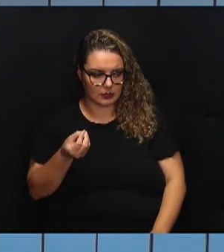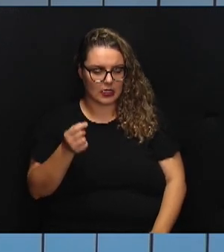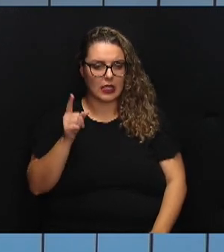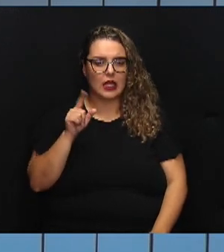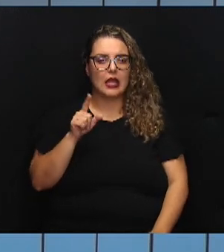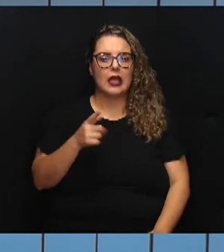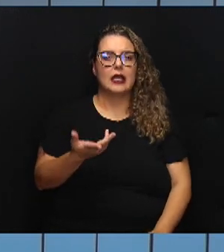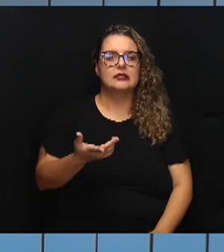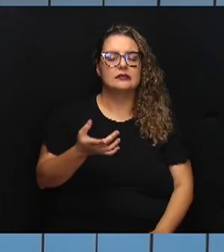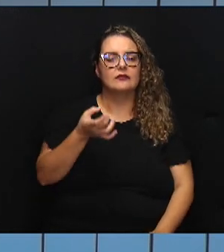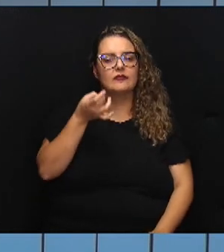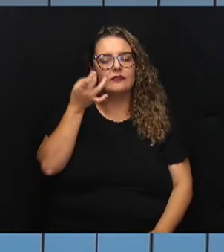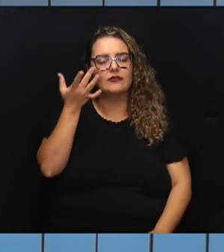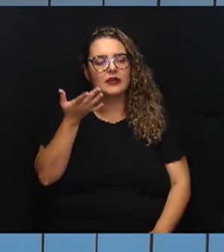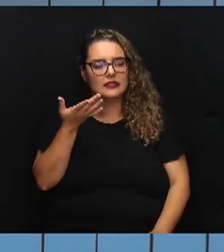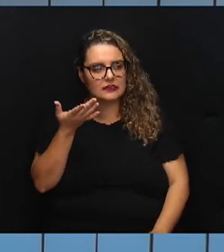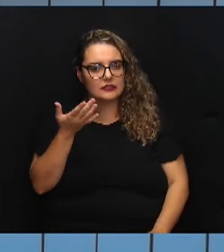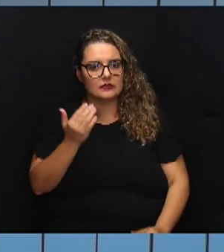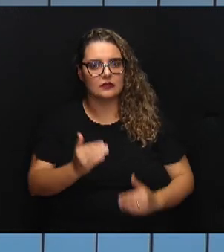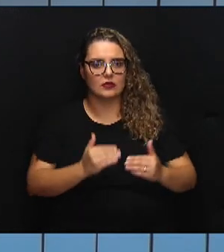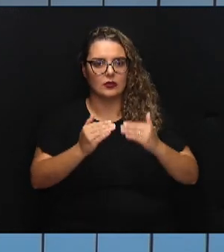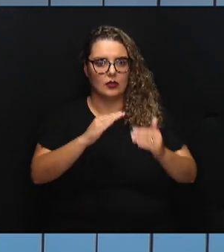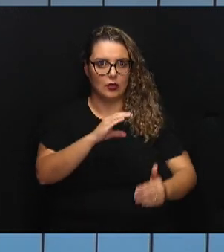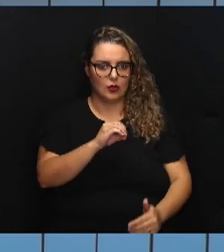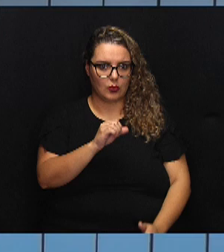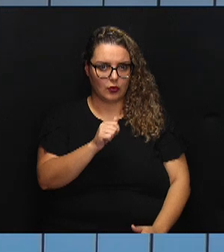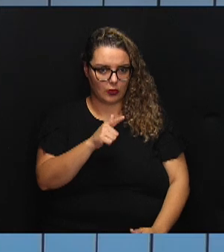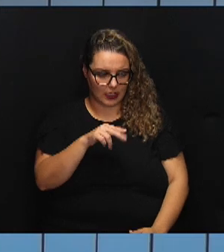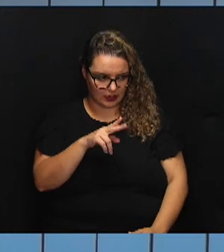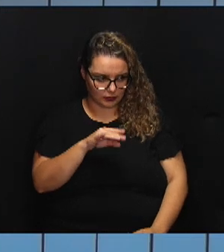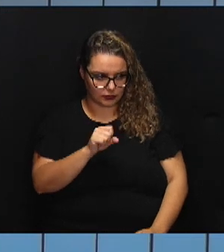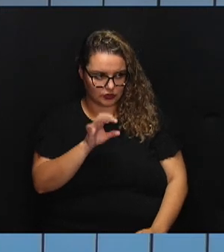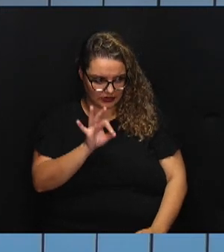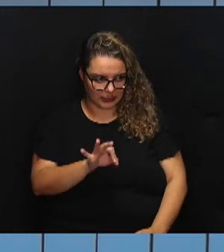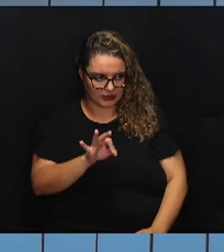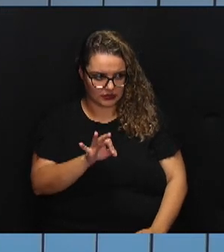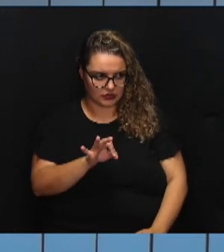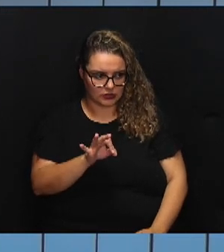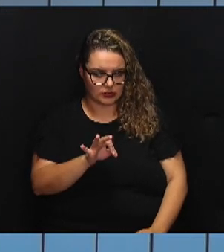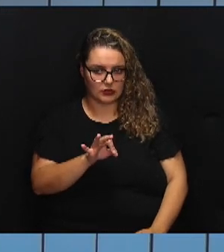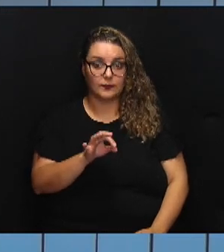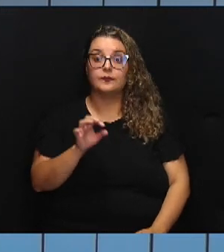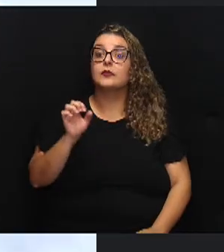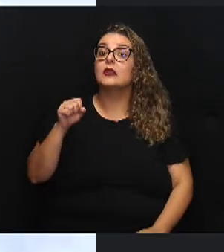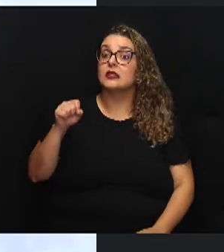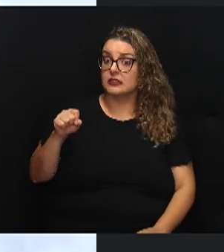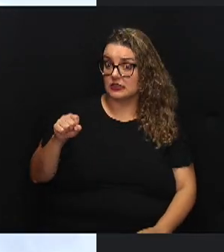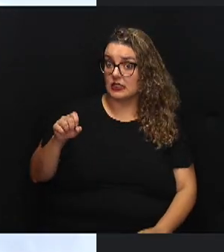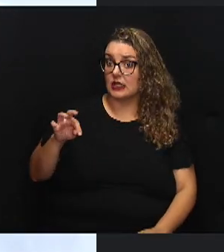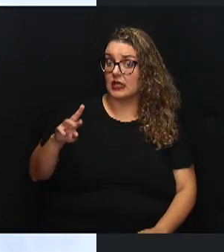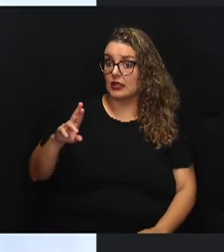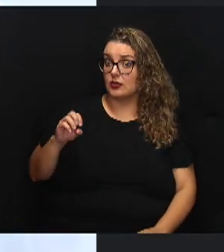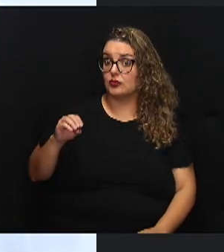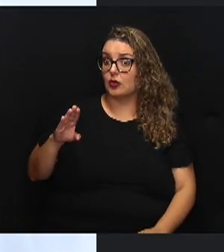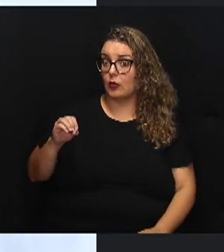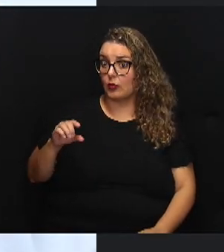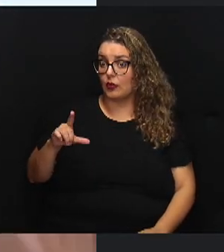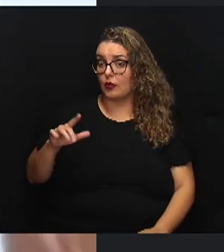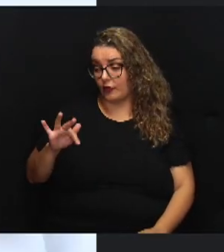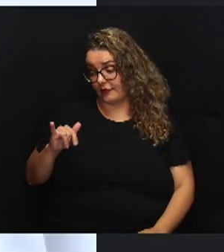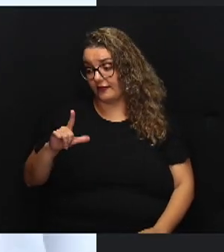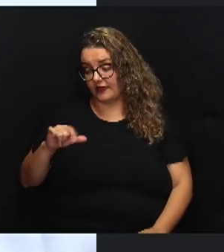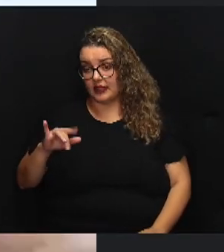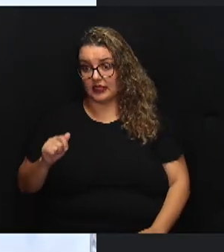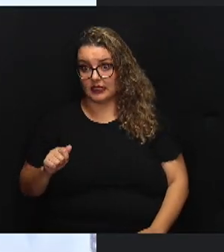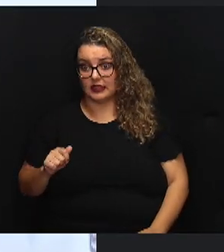essa facilidade para a formação de coágulos, é isso? Isso é a trombofilia. Né, que é